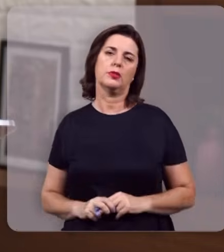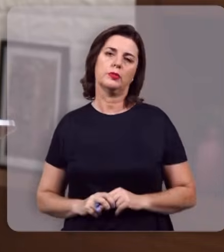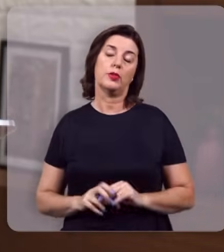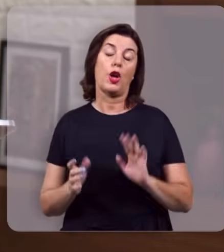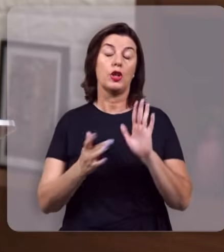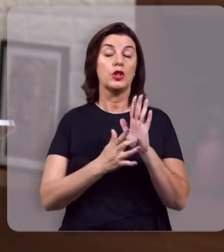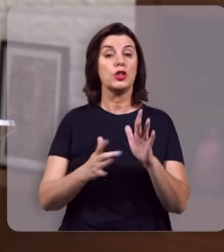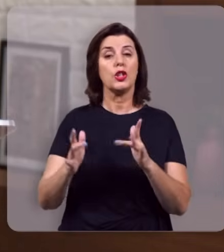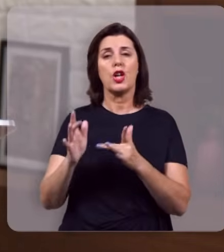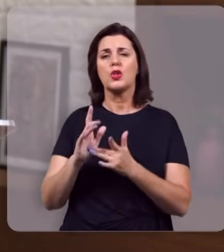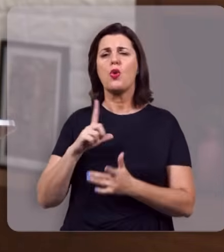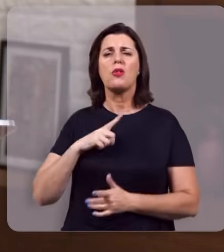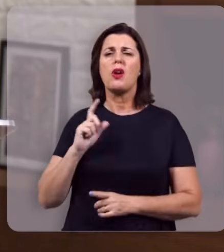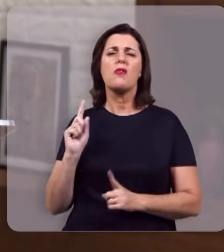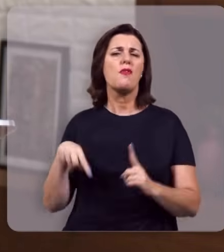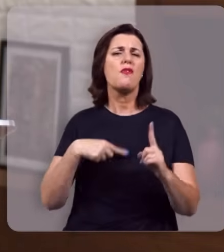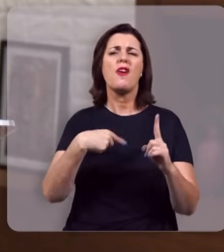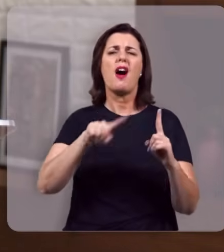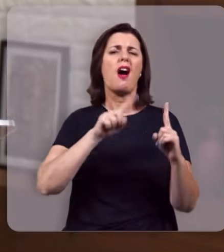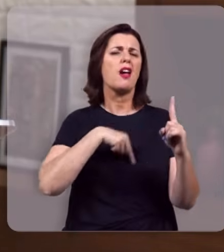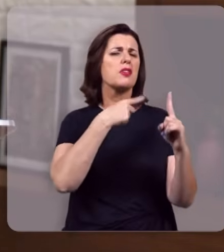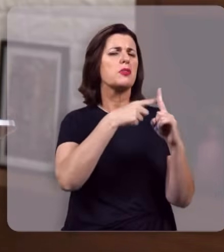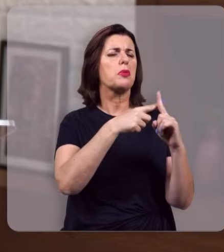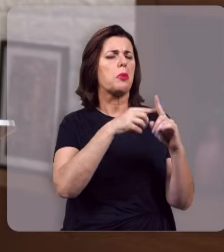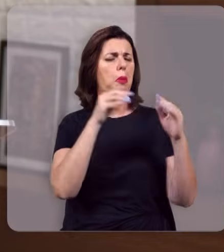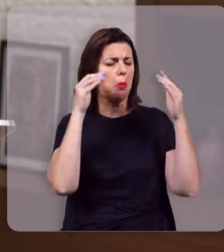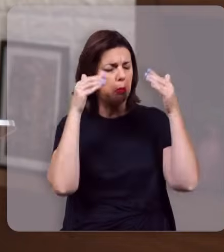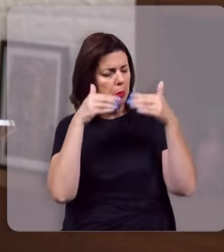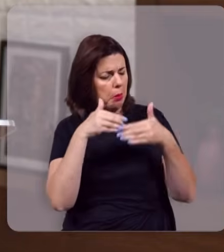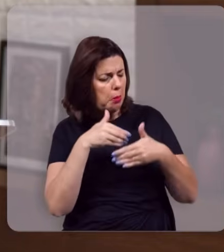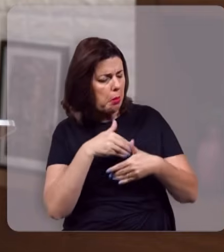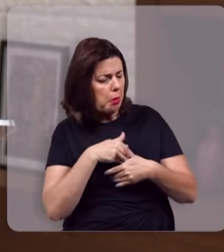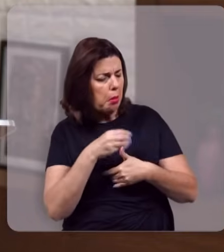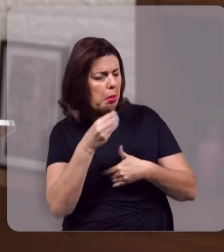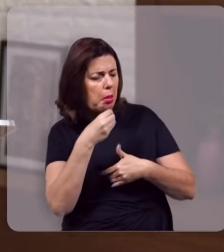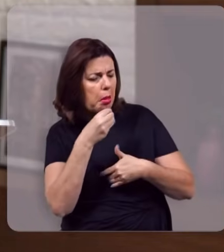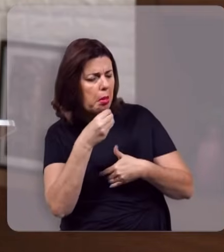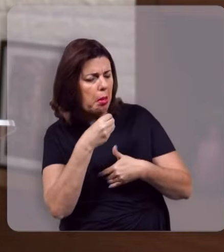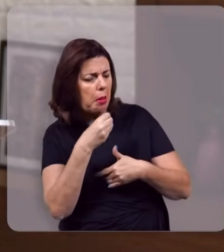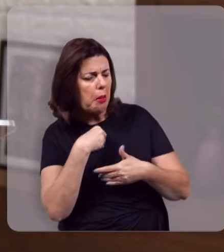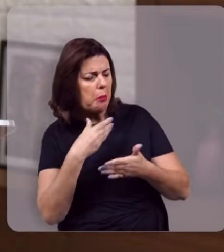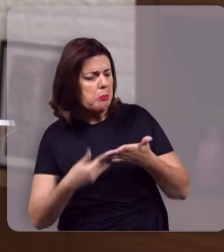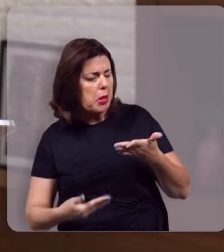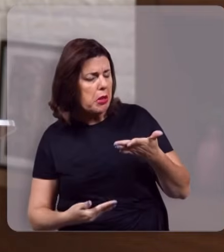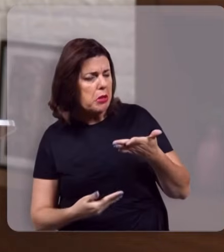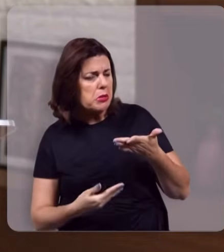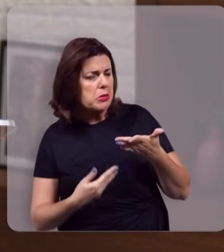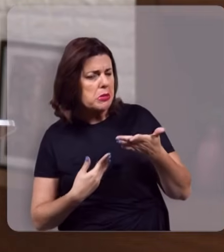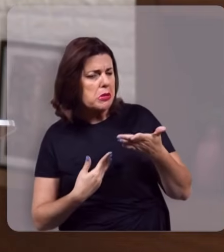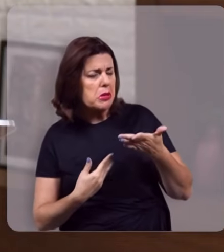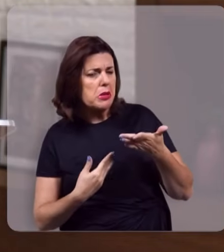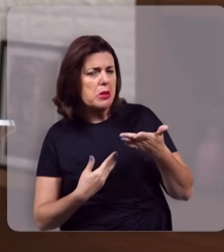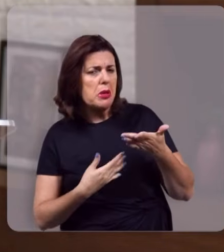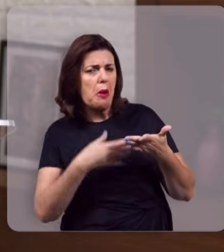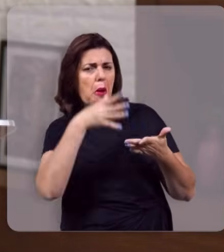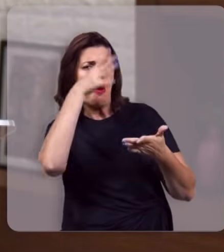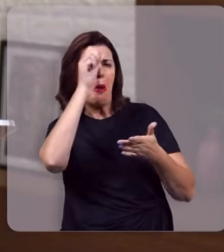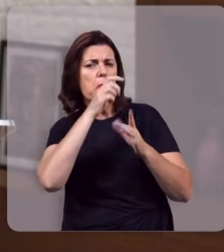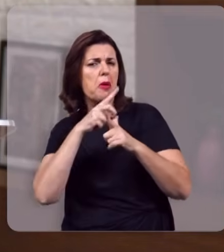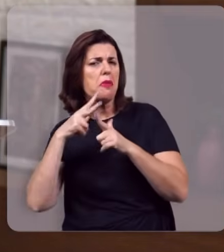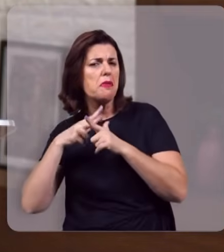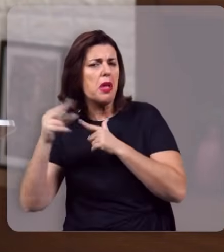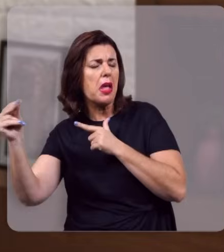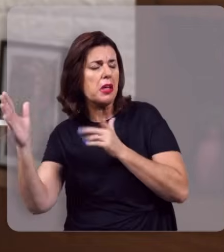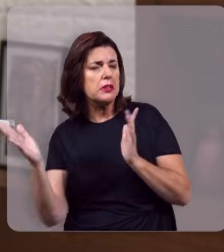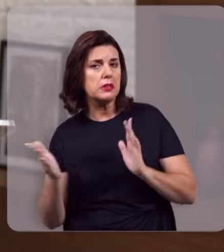Jesus não caminha para a cruz como um fracassado, porque sucumbiu ao poder de Roma, porque